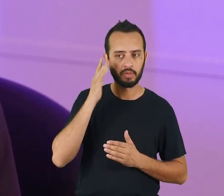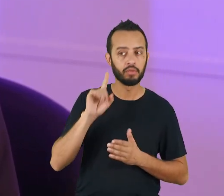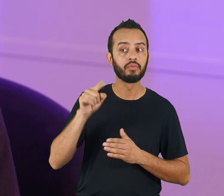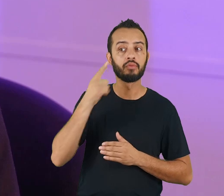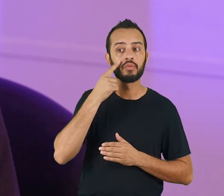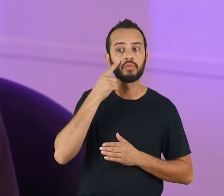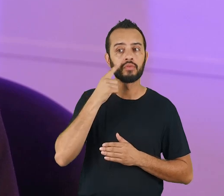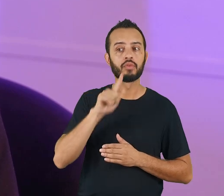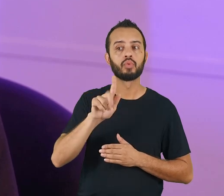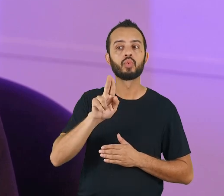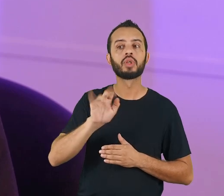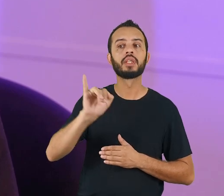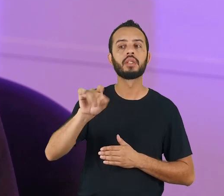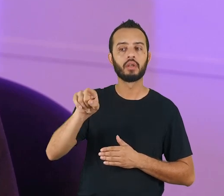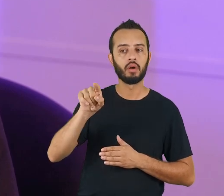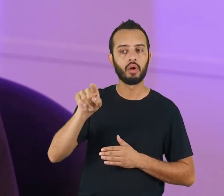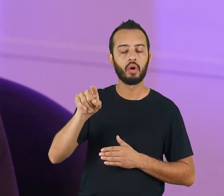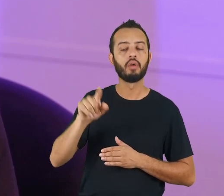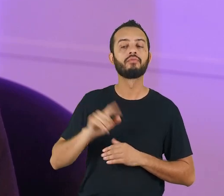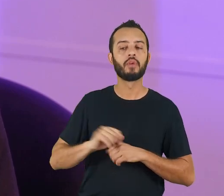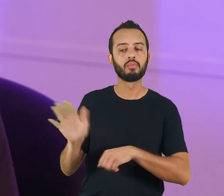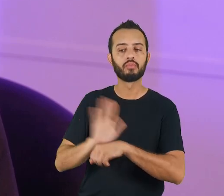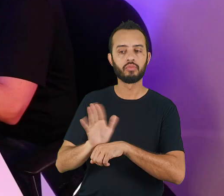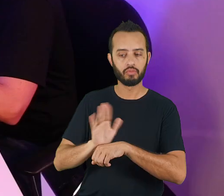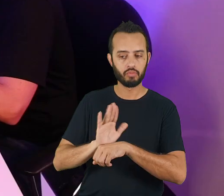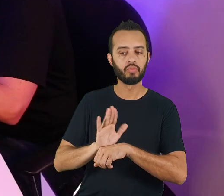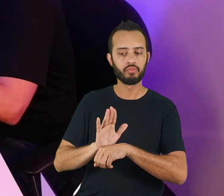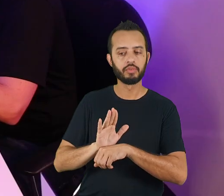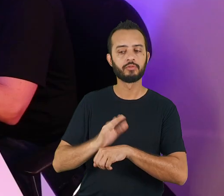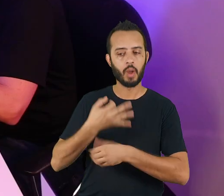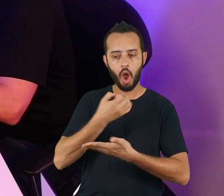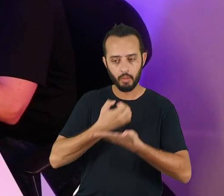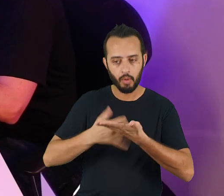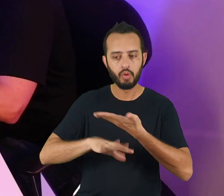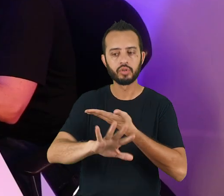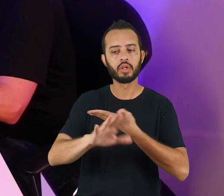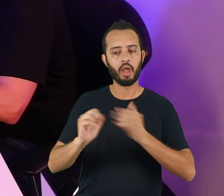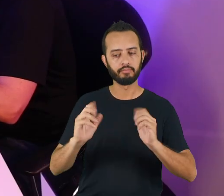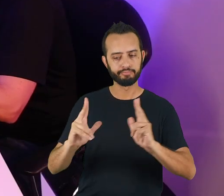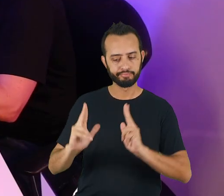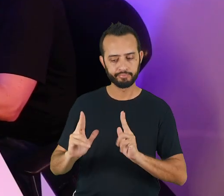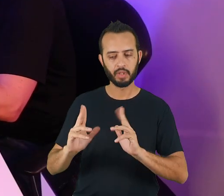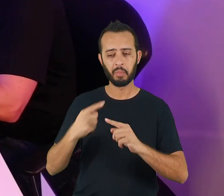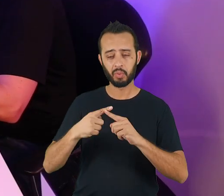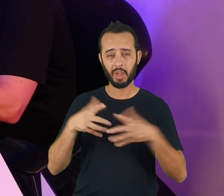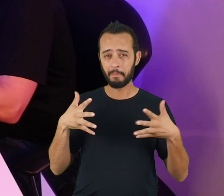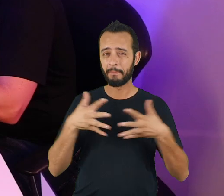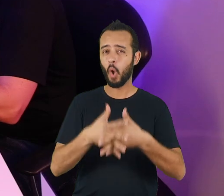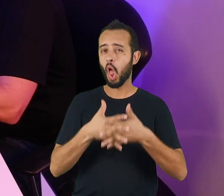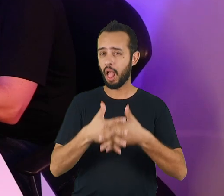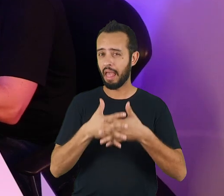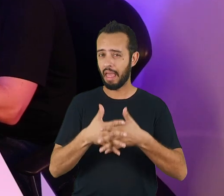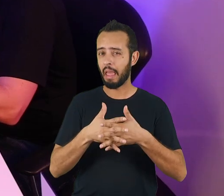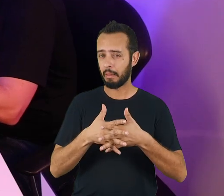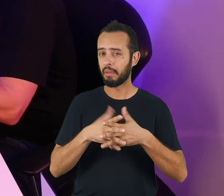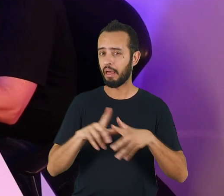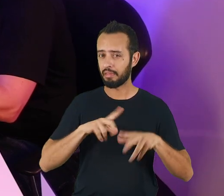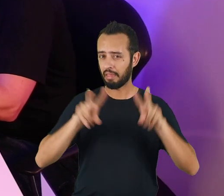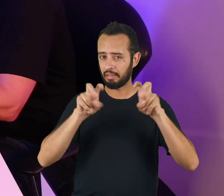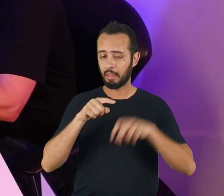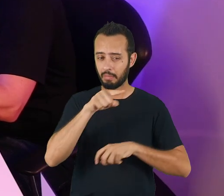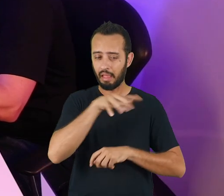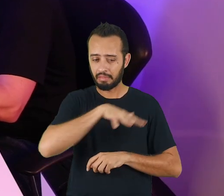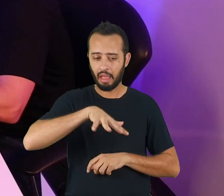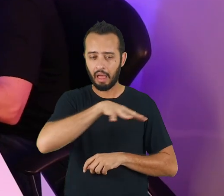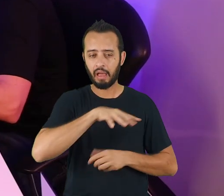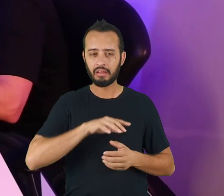até viu Guilherme um um episódio a parte viu porque olha e é tanta polêmica né que a gente vê lá no no Vale